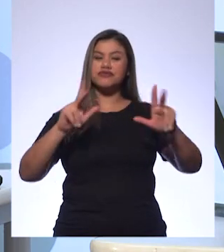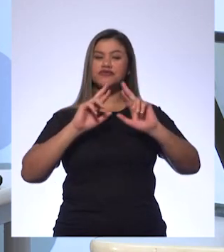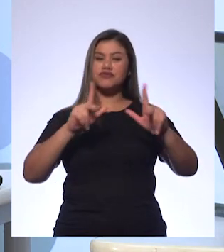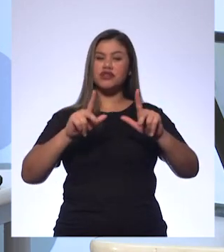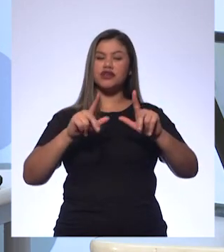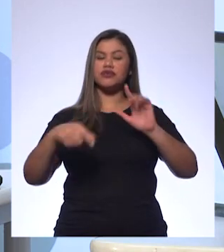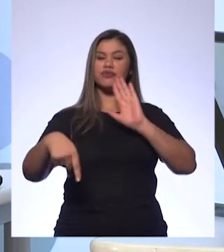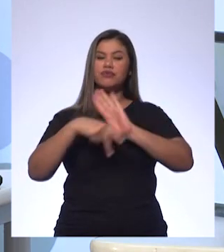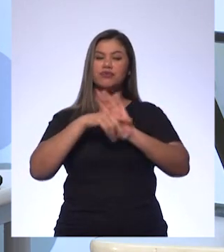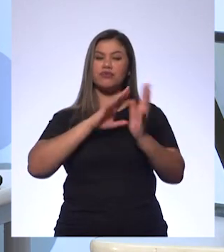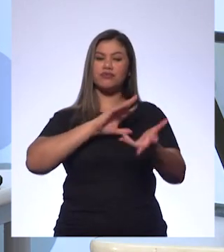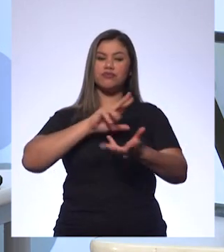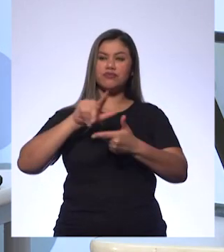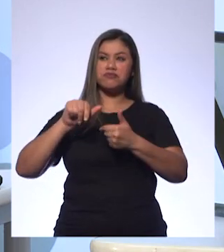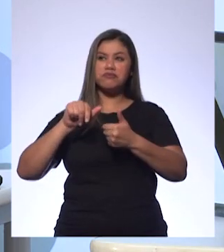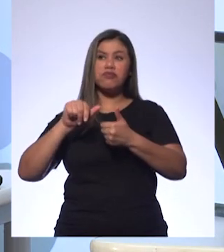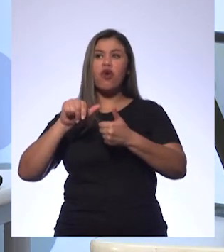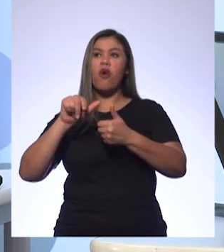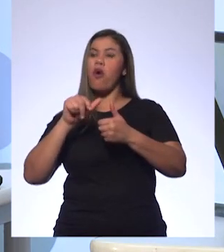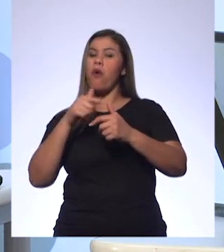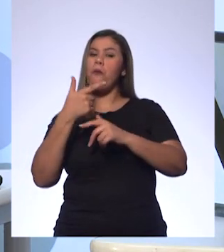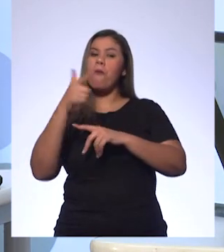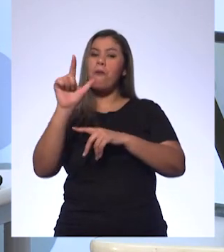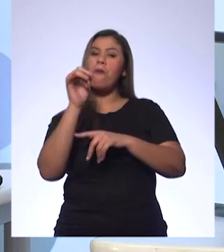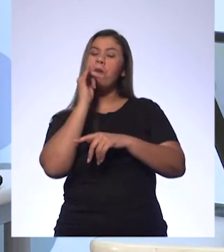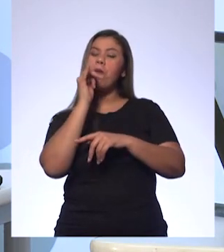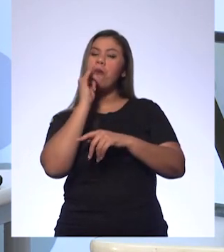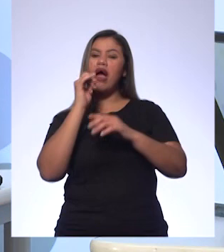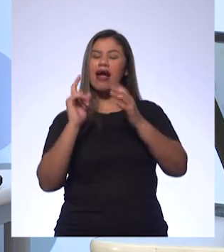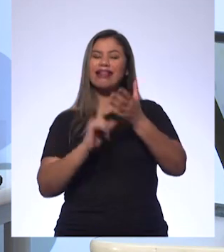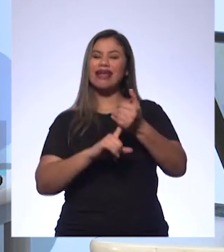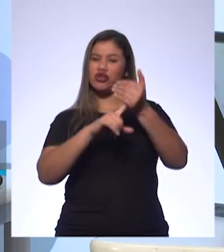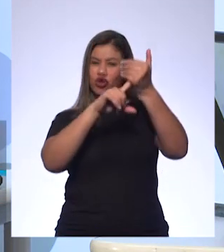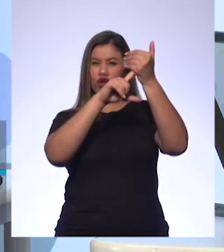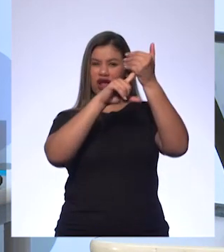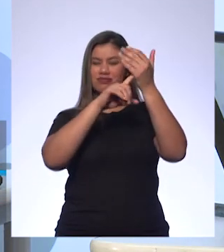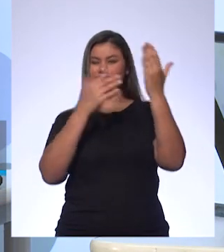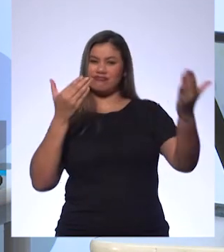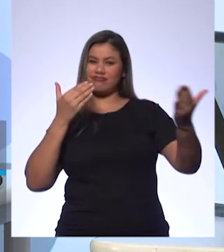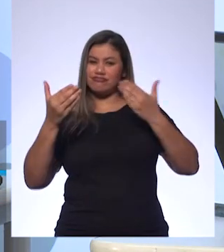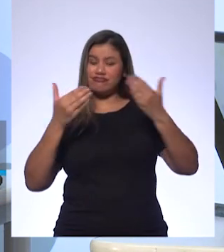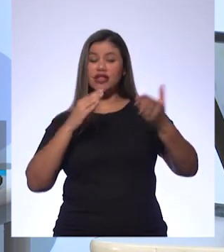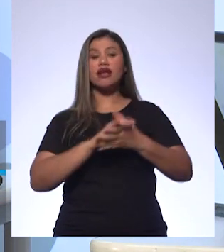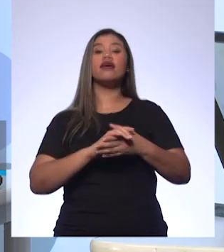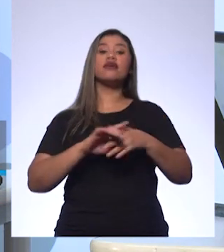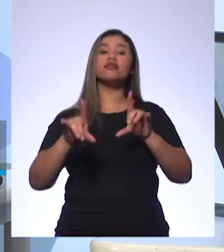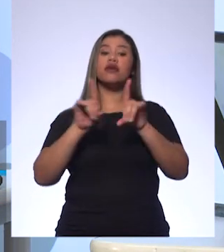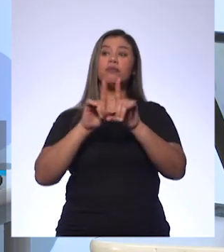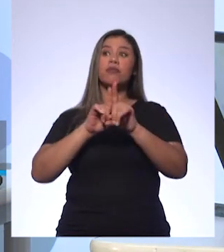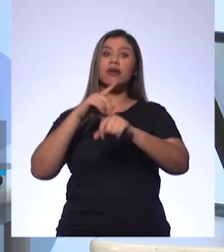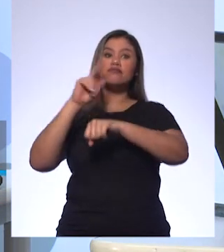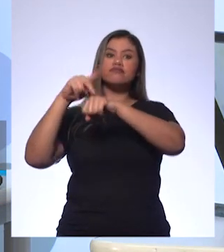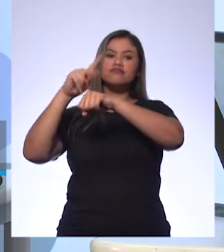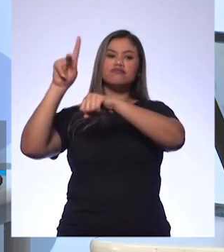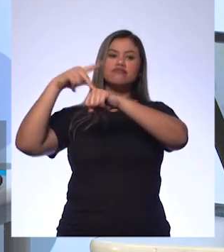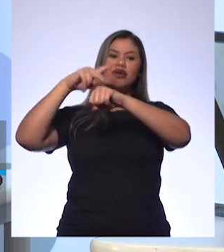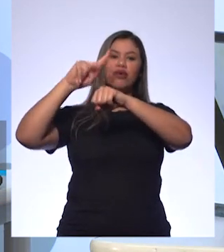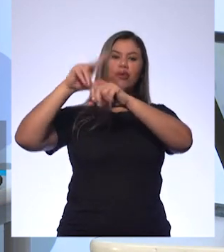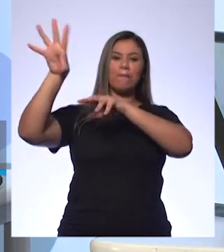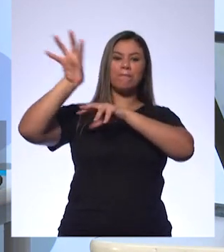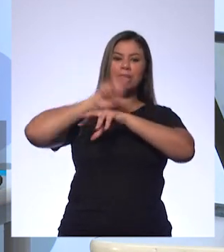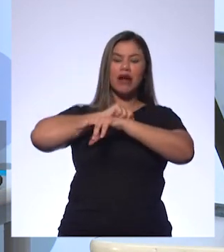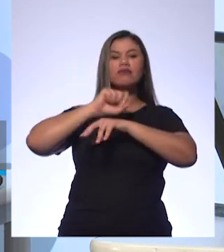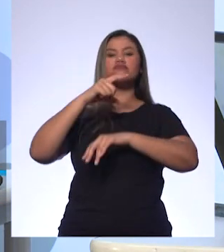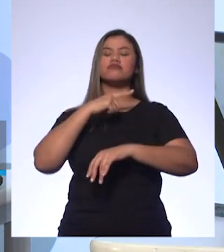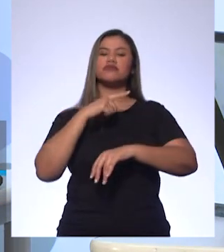mundo tecnológico. E temos o estrangeirismo, que não chega a ser uma variação linguística, mas nós usamos muito, entra como uma variante,